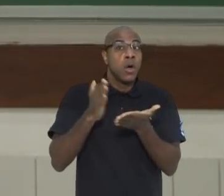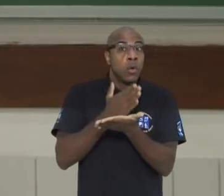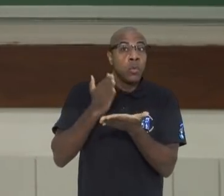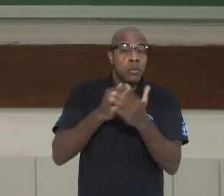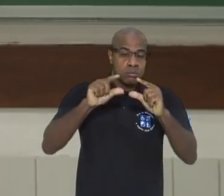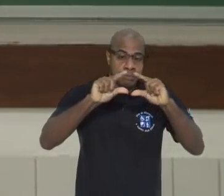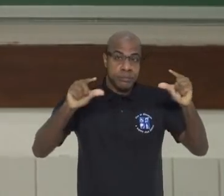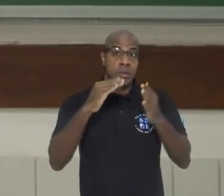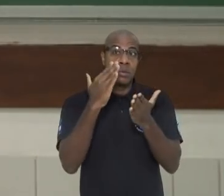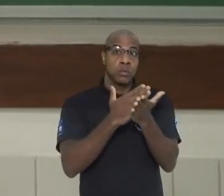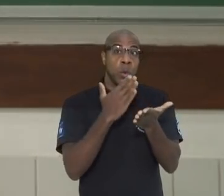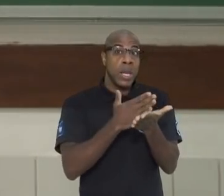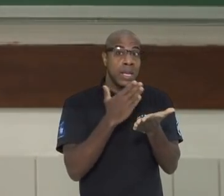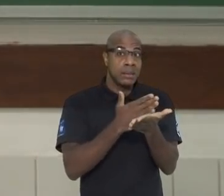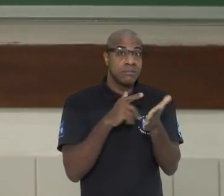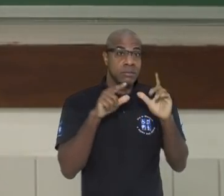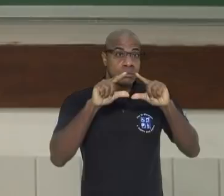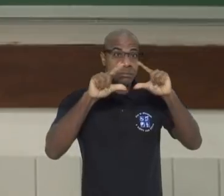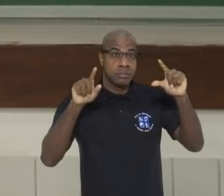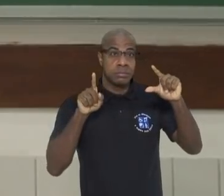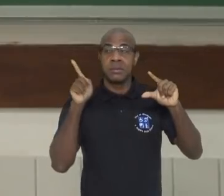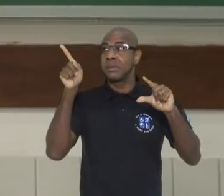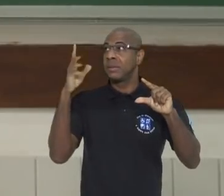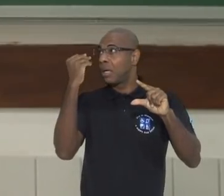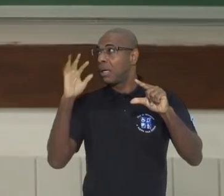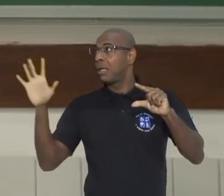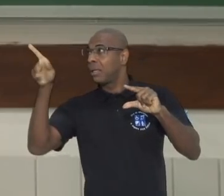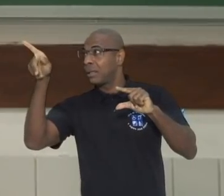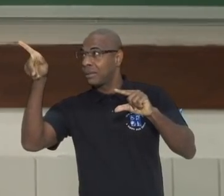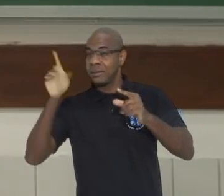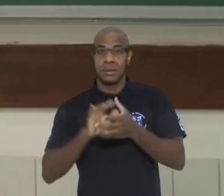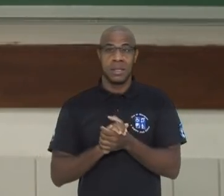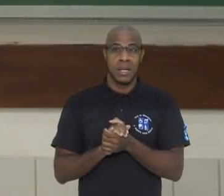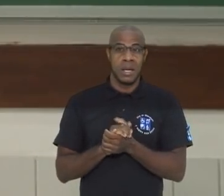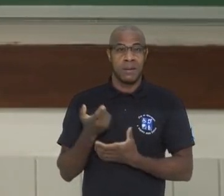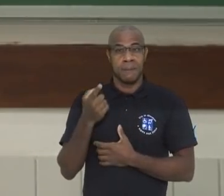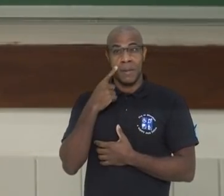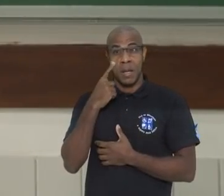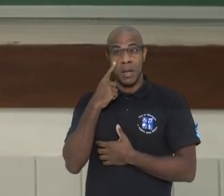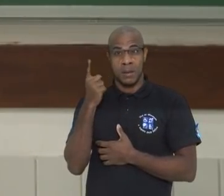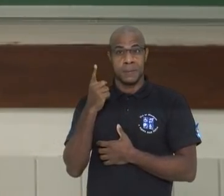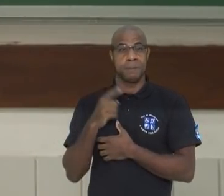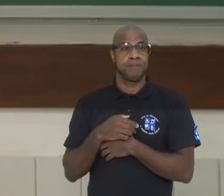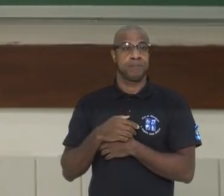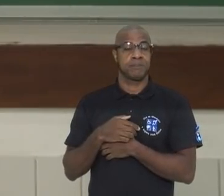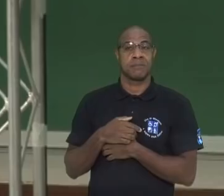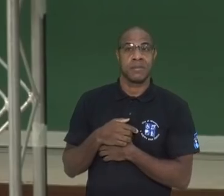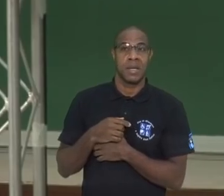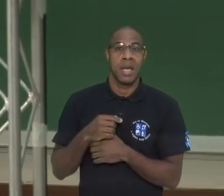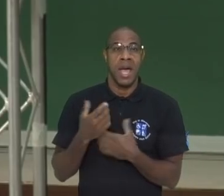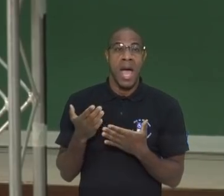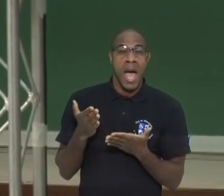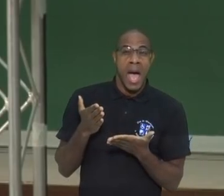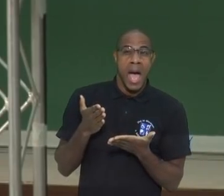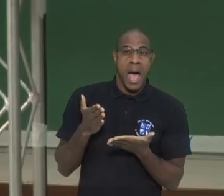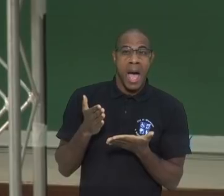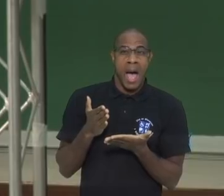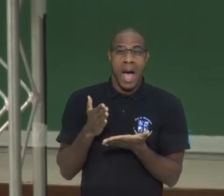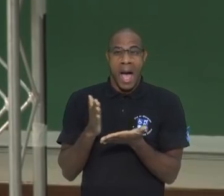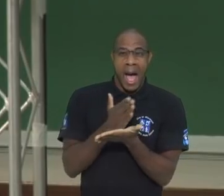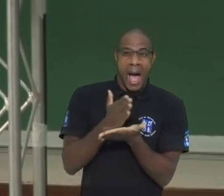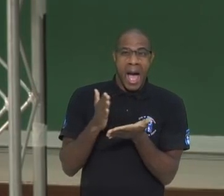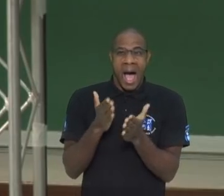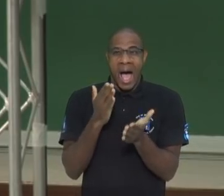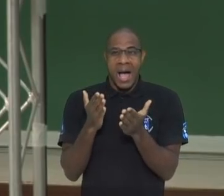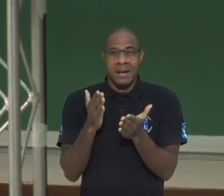o fragmento do livro. Quero chamar a atenção de uma coisa, né? Às vezes há uma pequena diferença